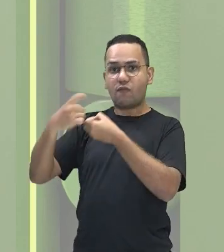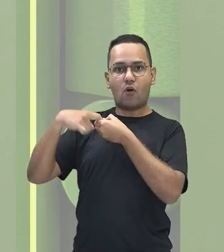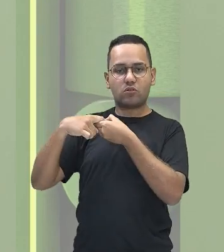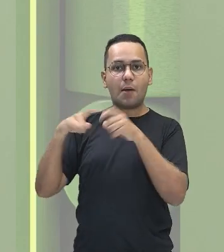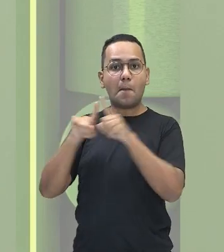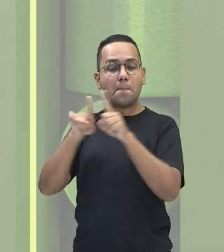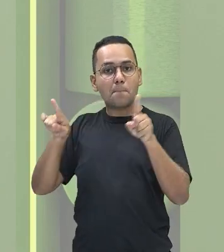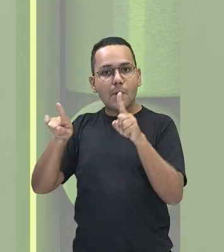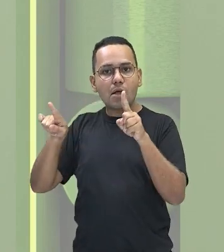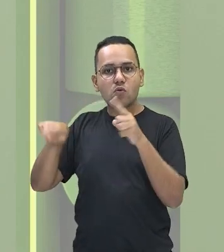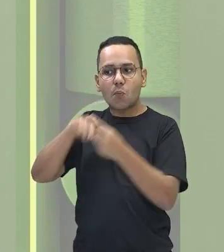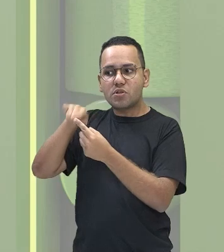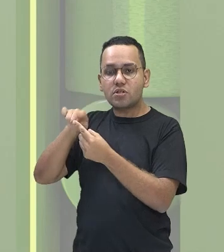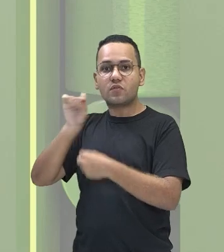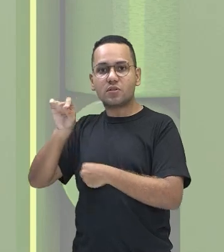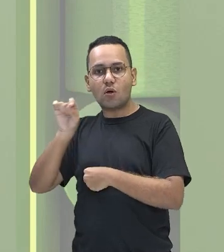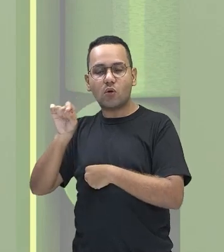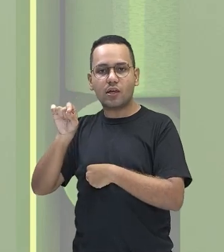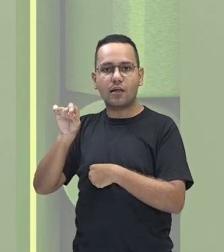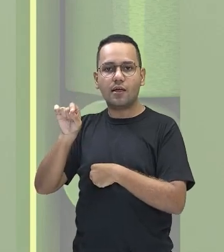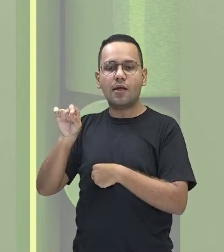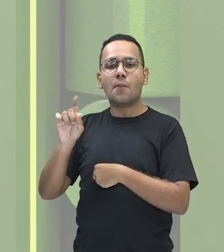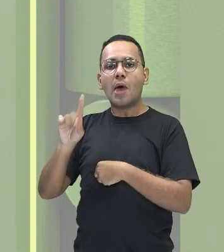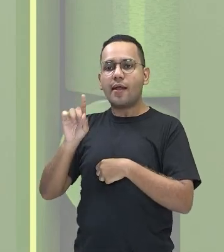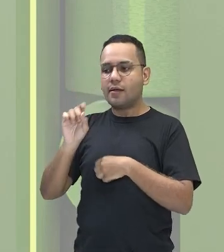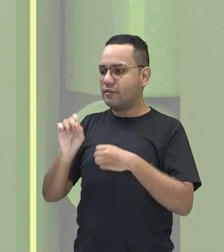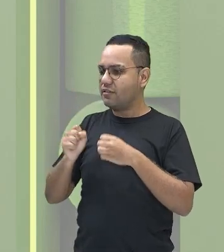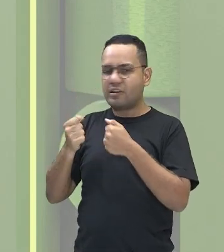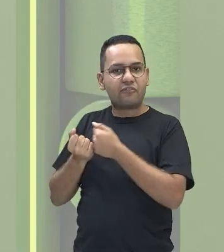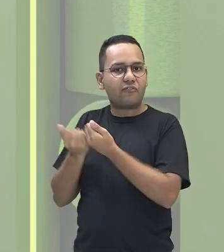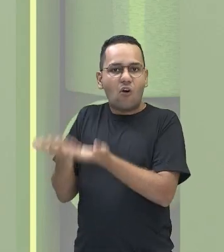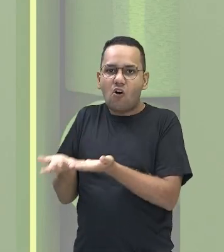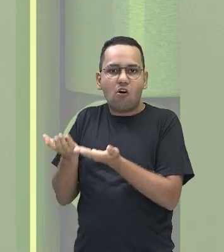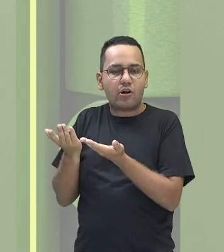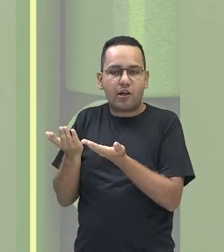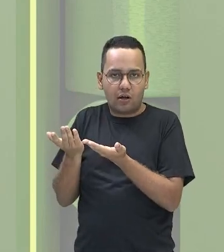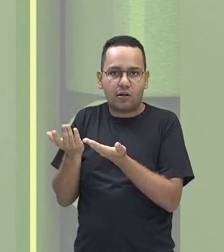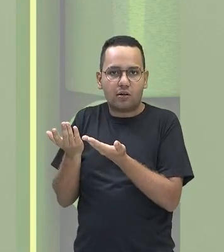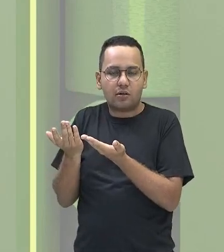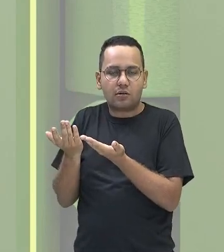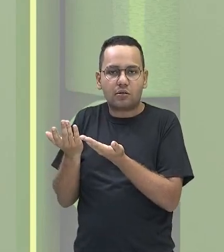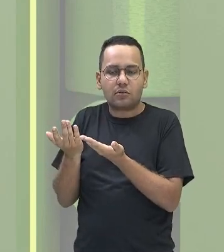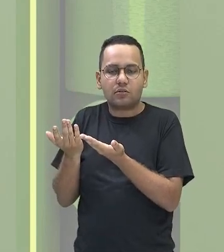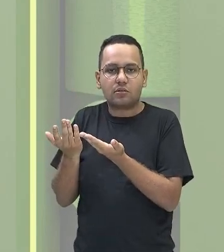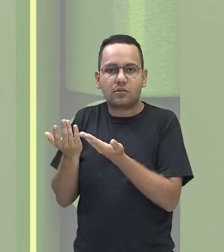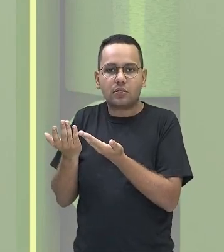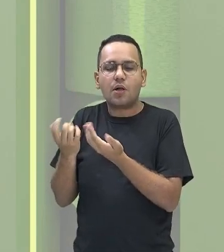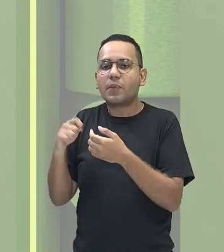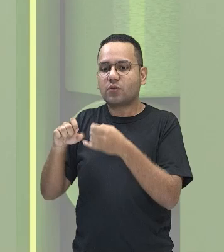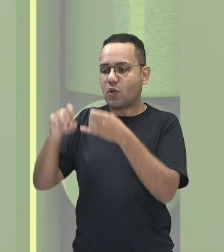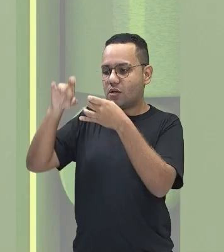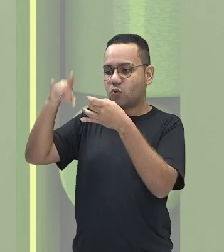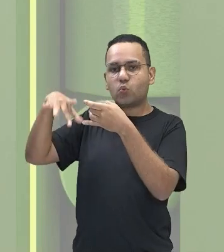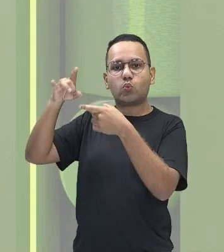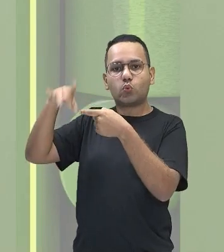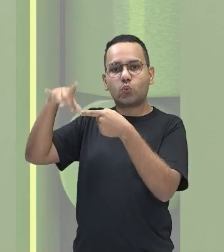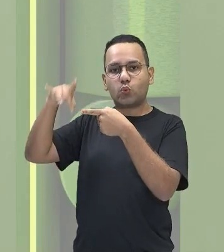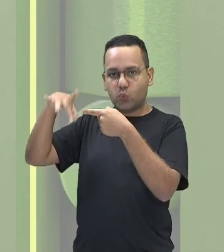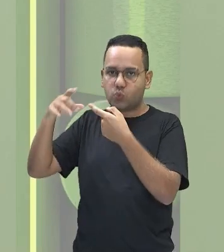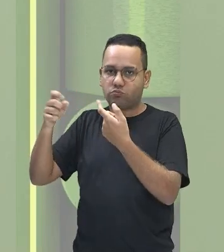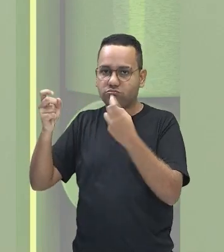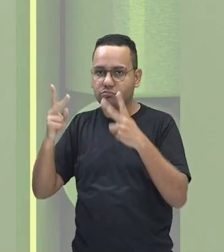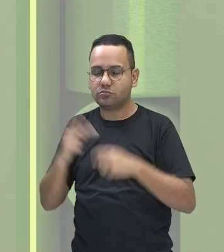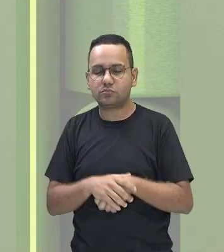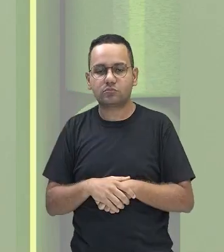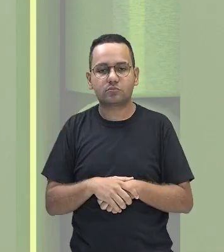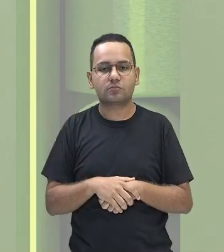é que essa urina seja excretada e não que ela volte para dentro do corpo. Como a bexiga ela é impermeabilizada, né, esse tipo de tecido epitelial,